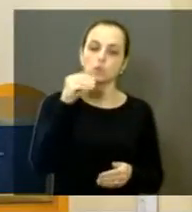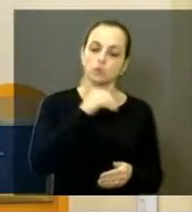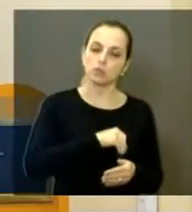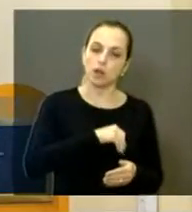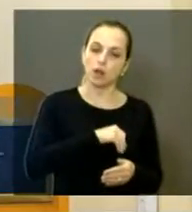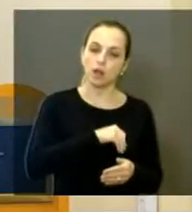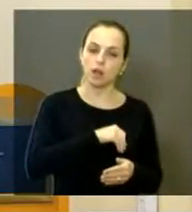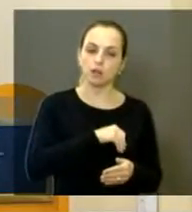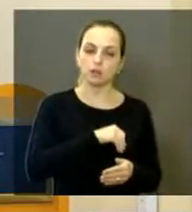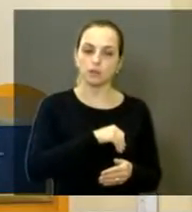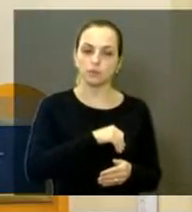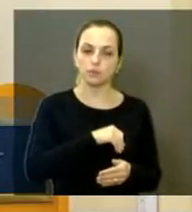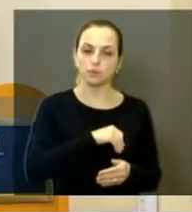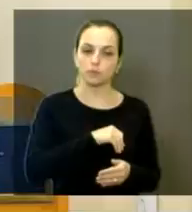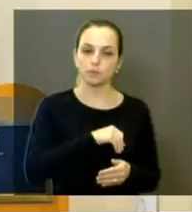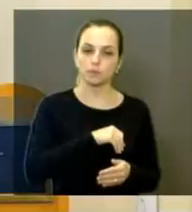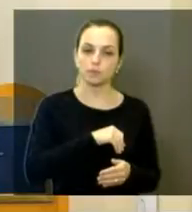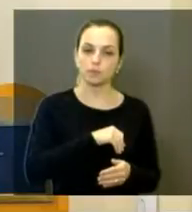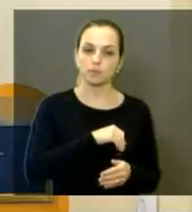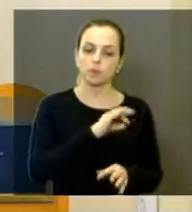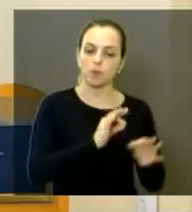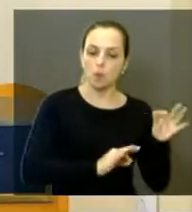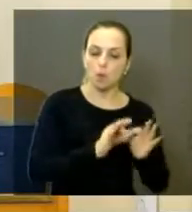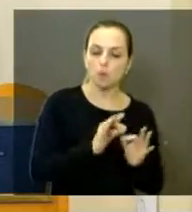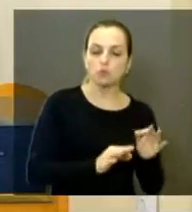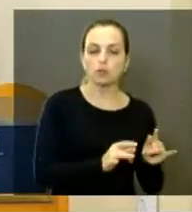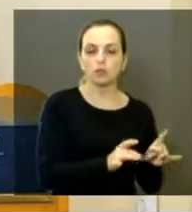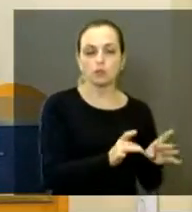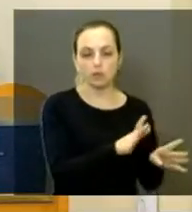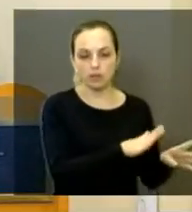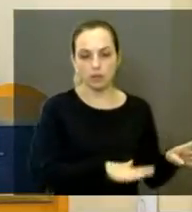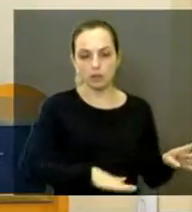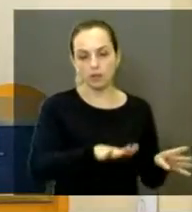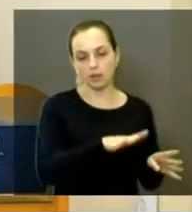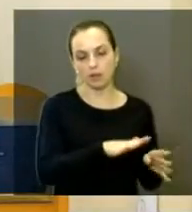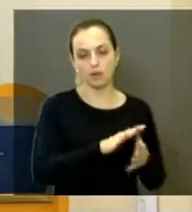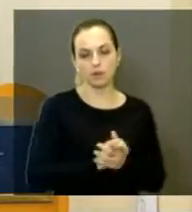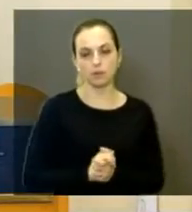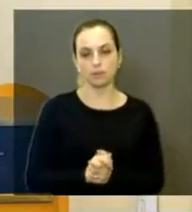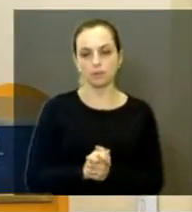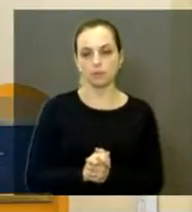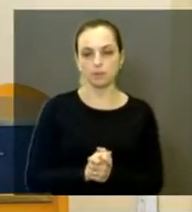contemplada com esse projeto. Então,